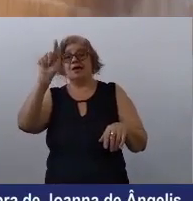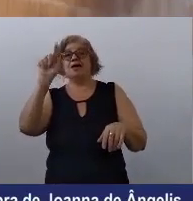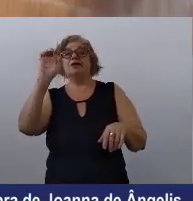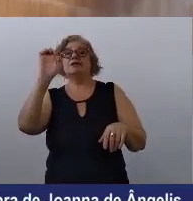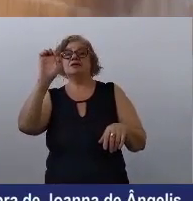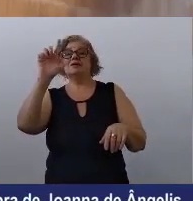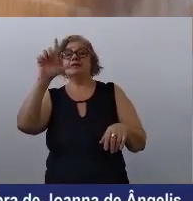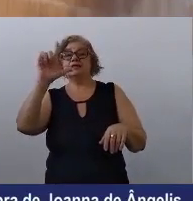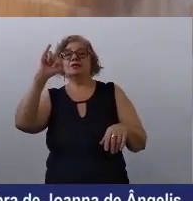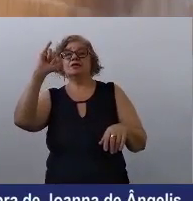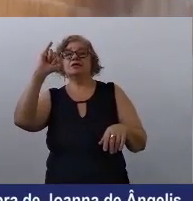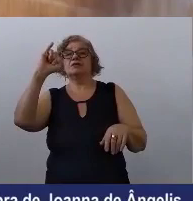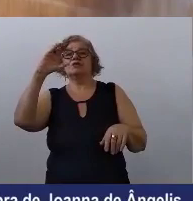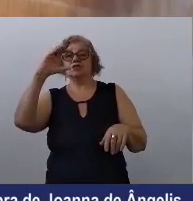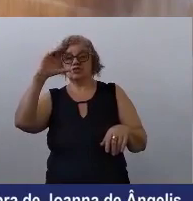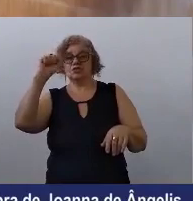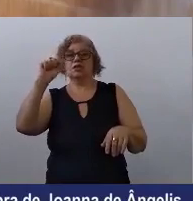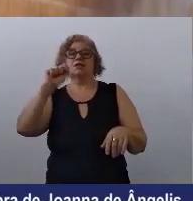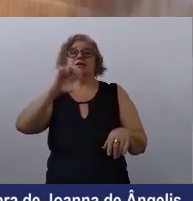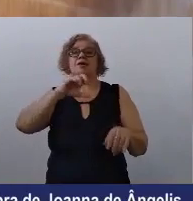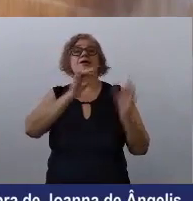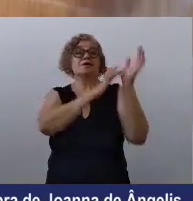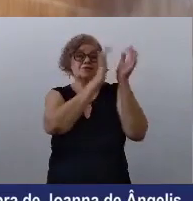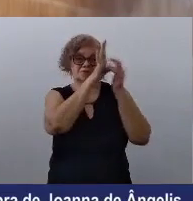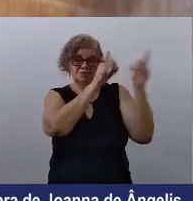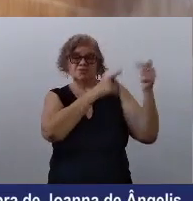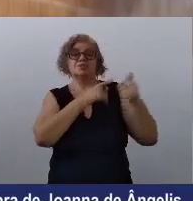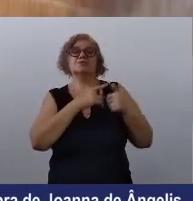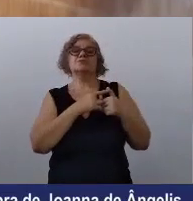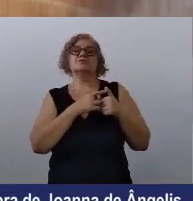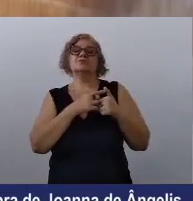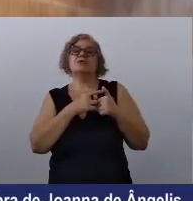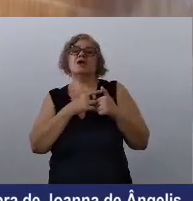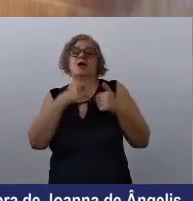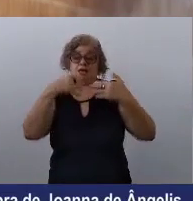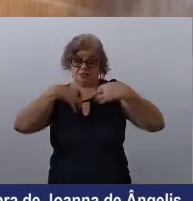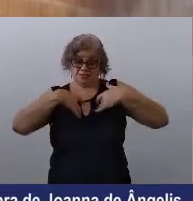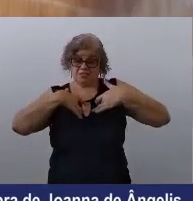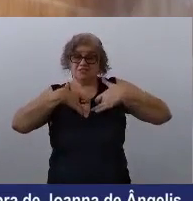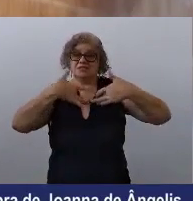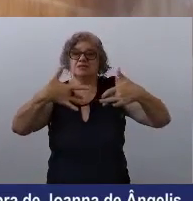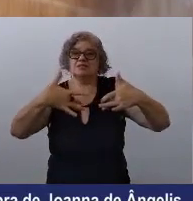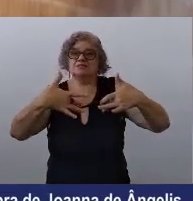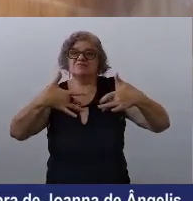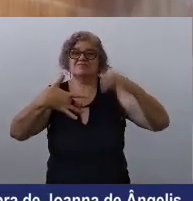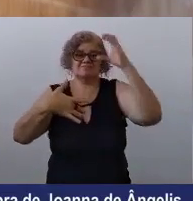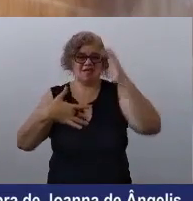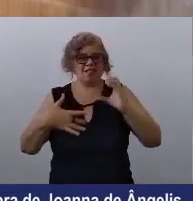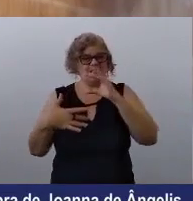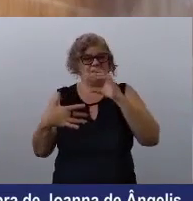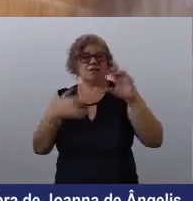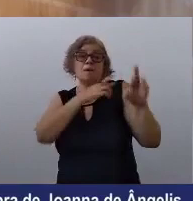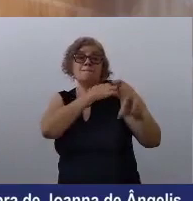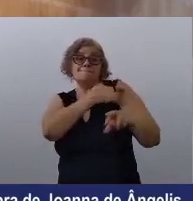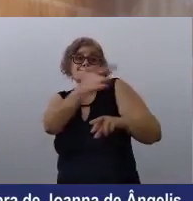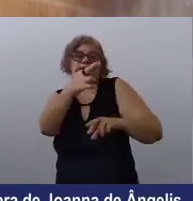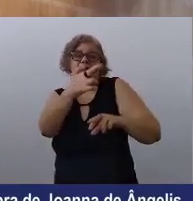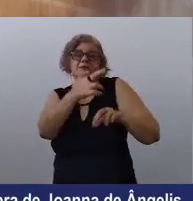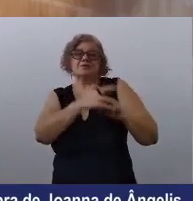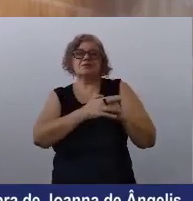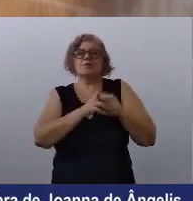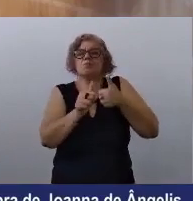A vocação religiosa sempre esteve muito vinculada ao espírito de Joana Angélica de Jesus, e muito cedo ela adentra